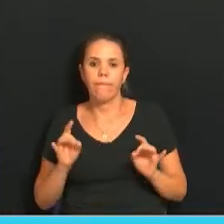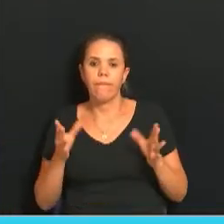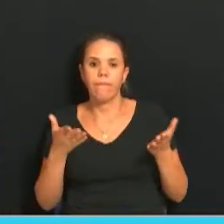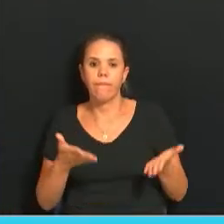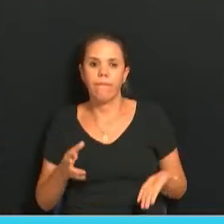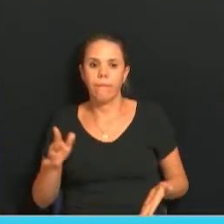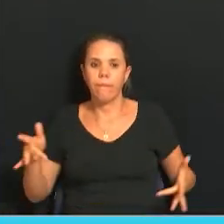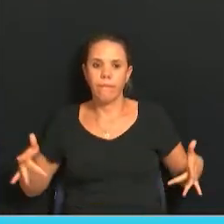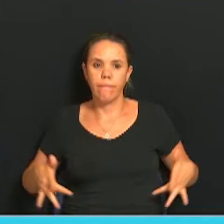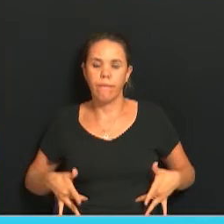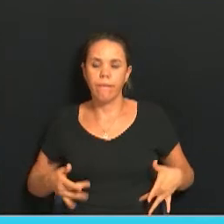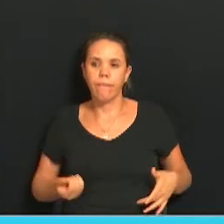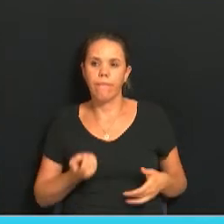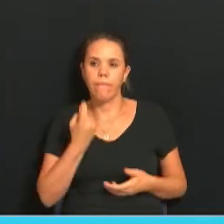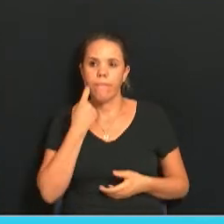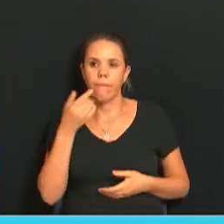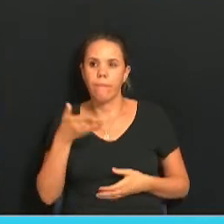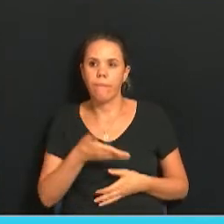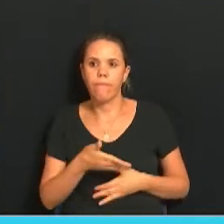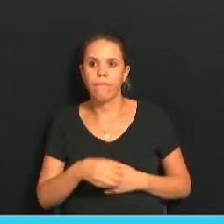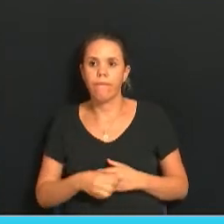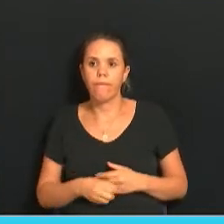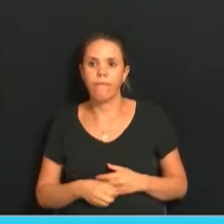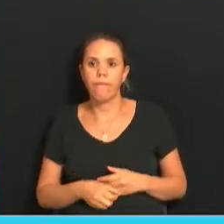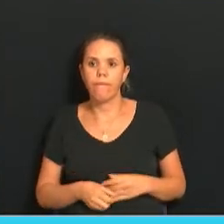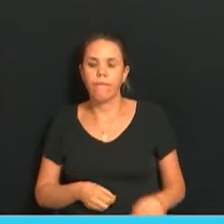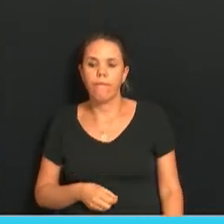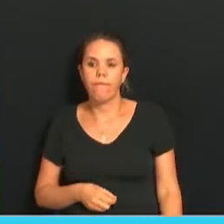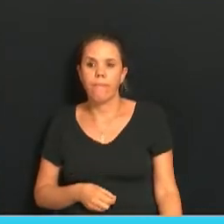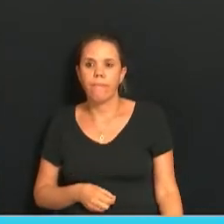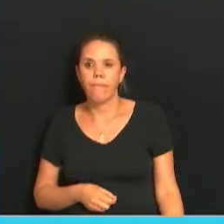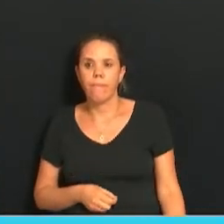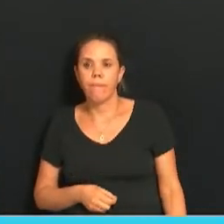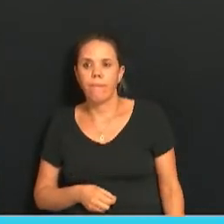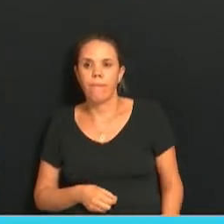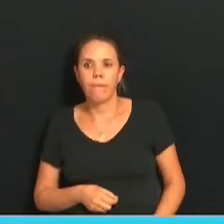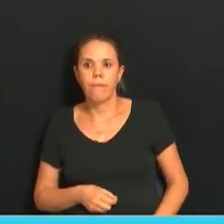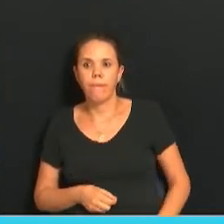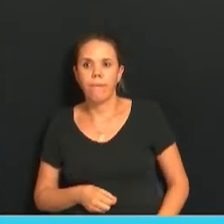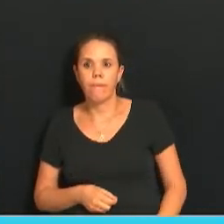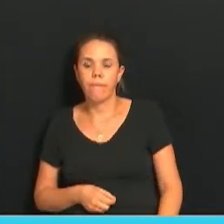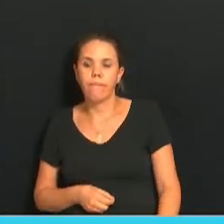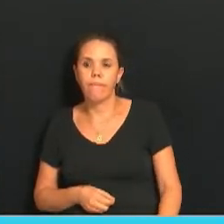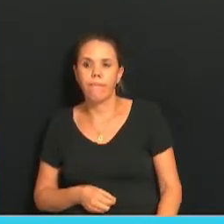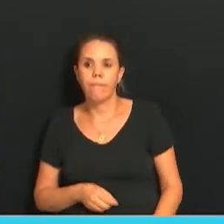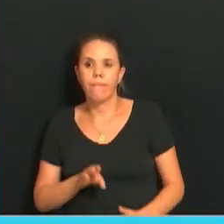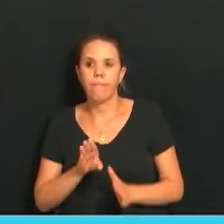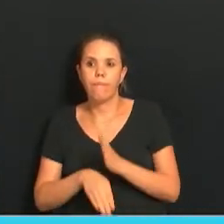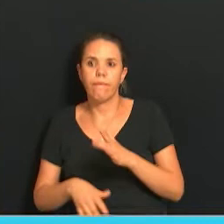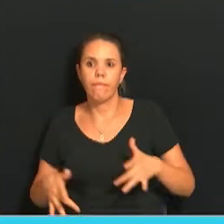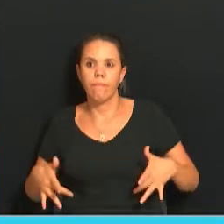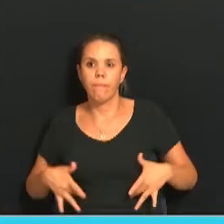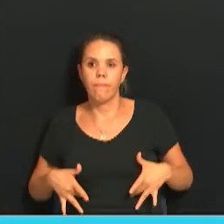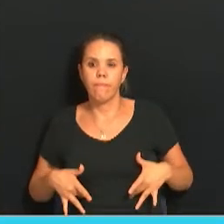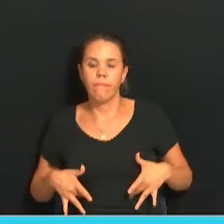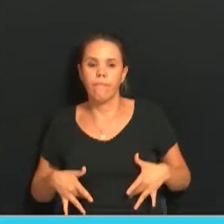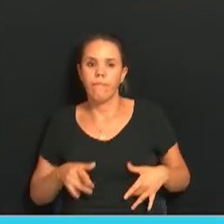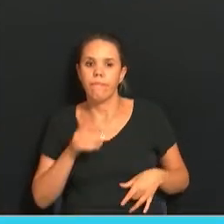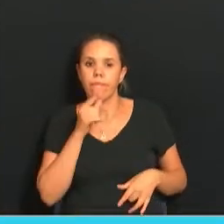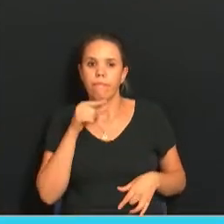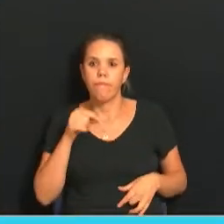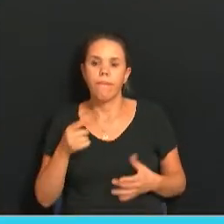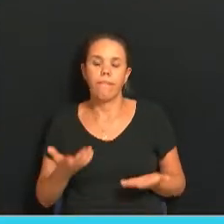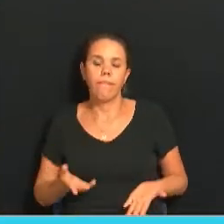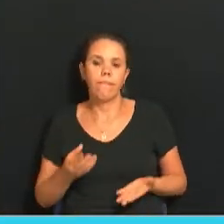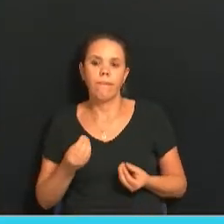dos peixes, praticamente a água que o peixe deglute, ela é eliminada pelo rim. E na água salgada, por